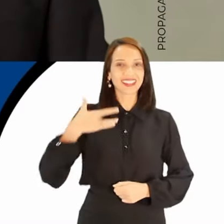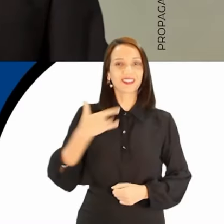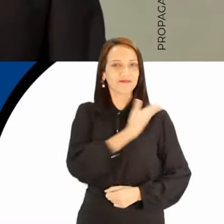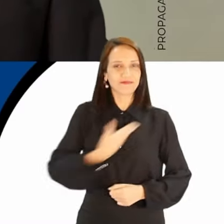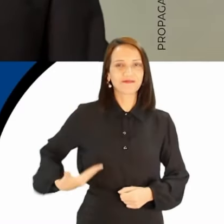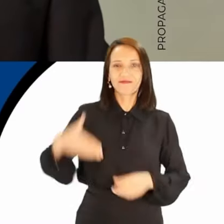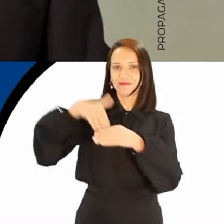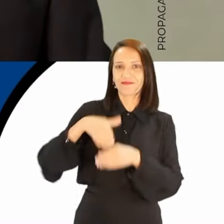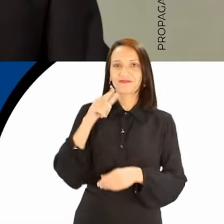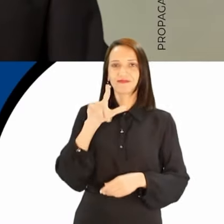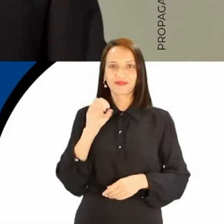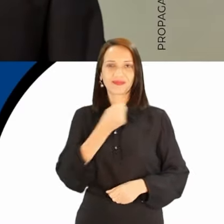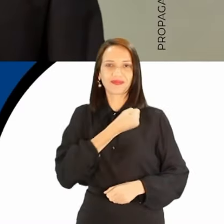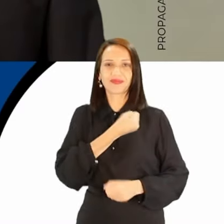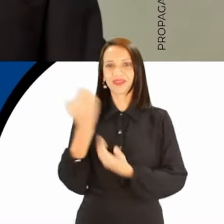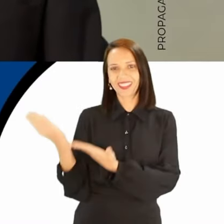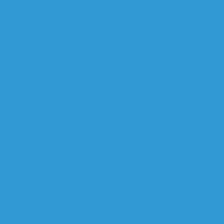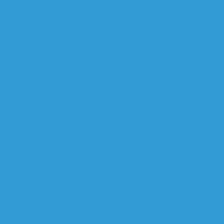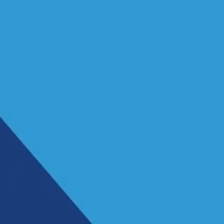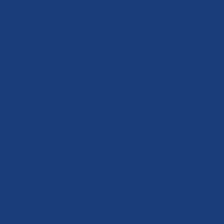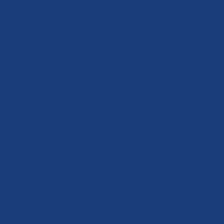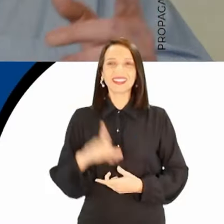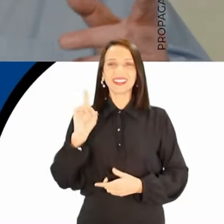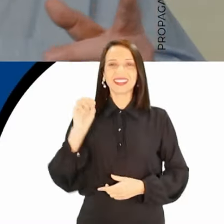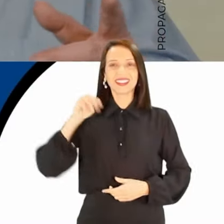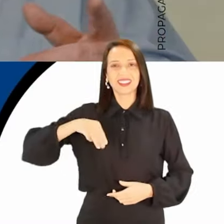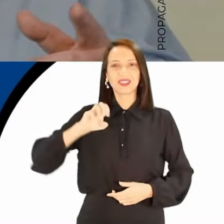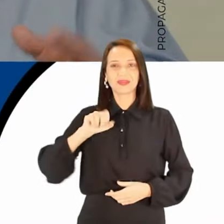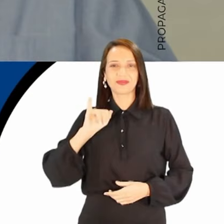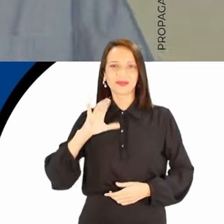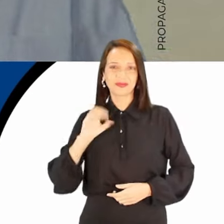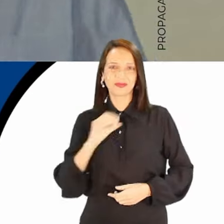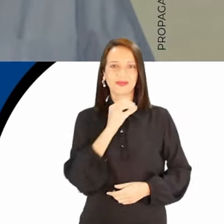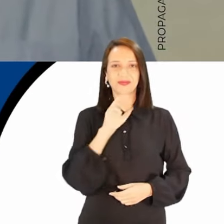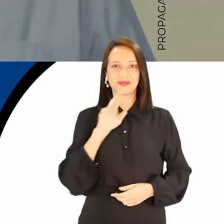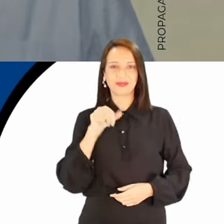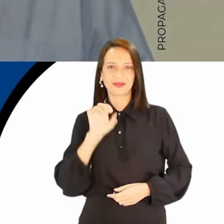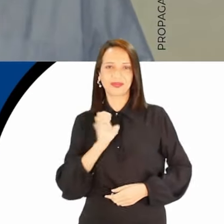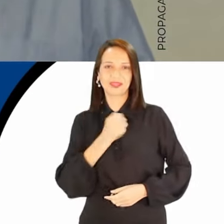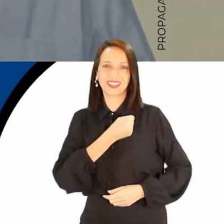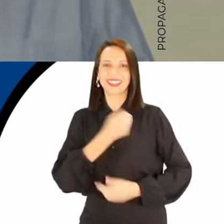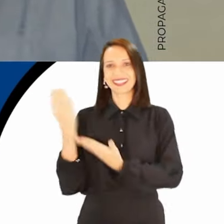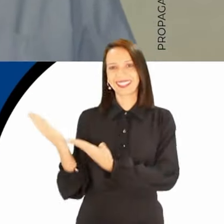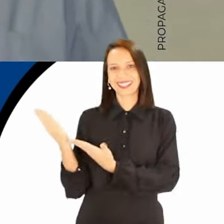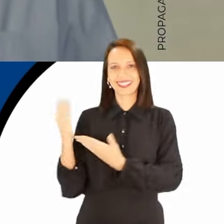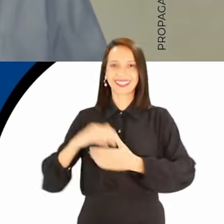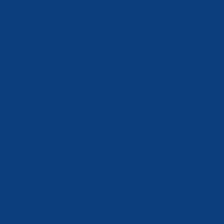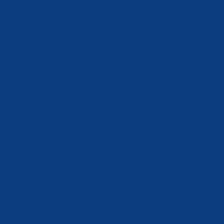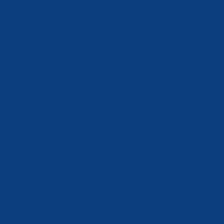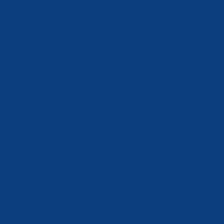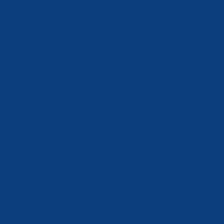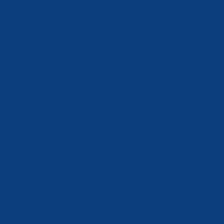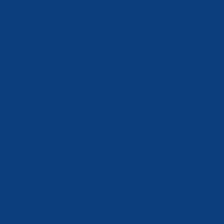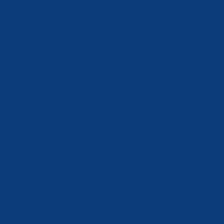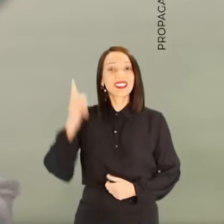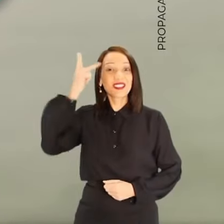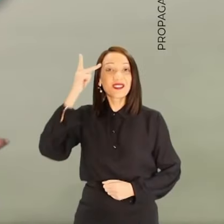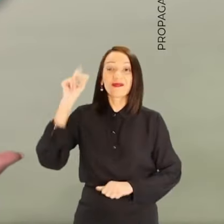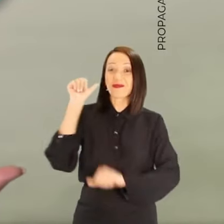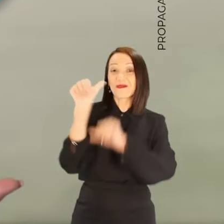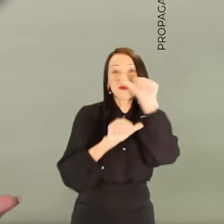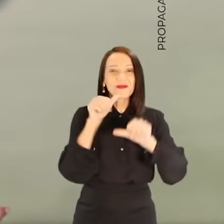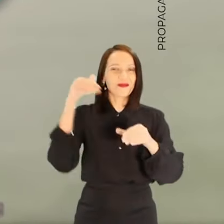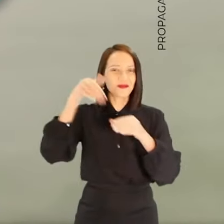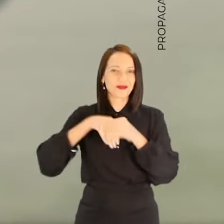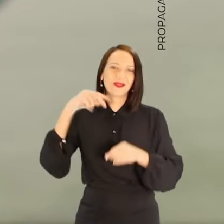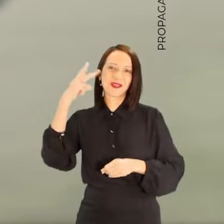Saúde Pública, vota. Léo das Flores, 1, 2, 3, 6. Domênio Cucarone, 12, 8, 8, 8. Para